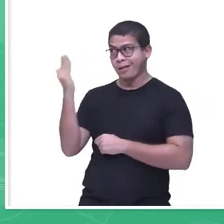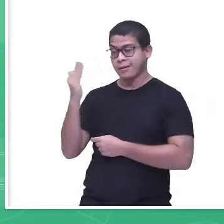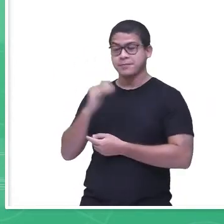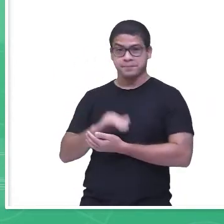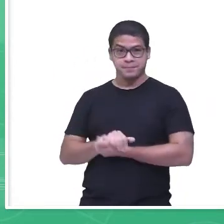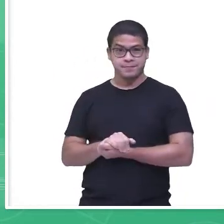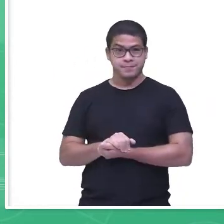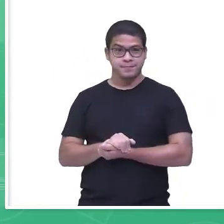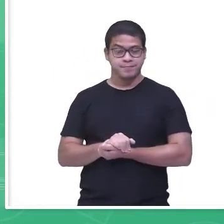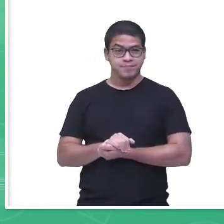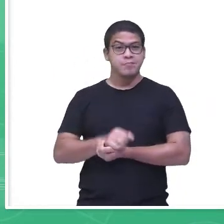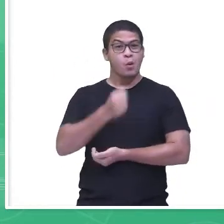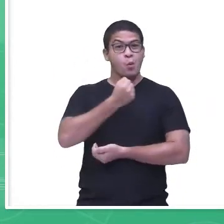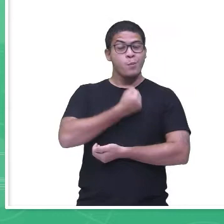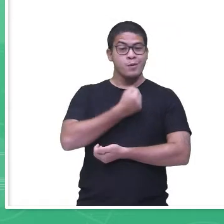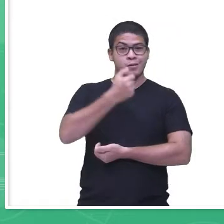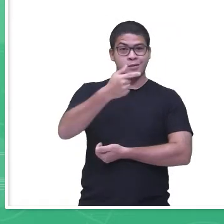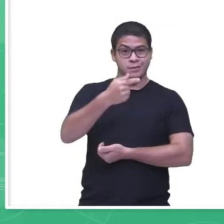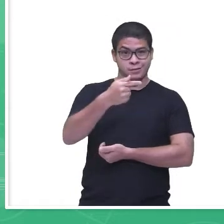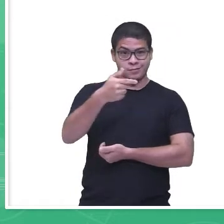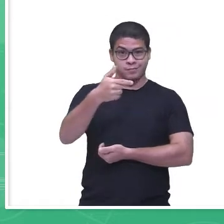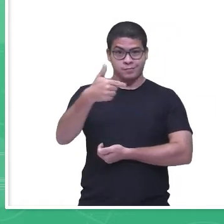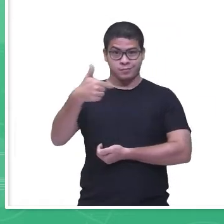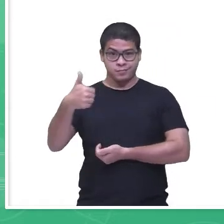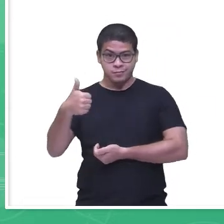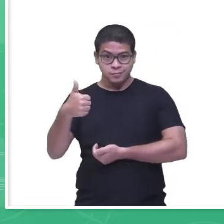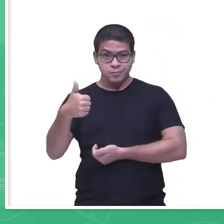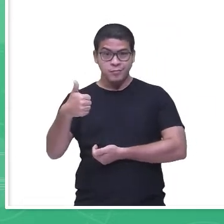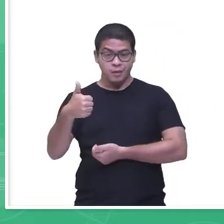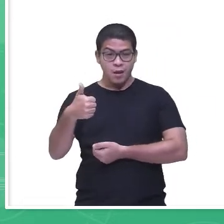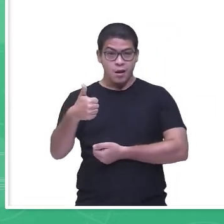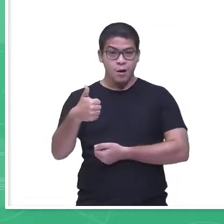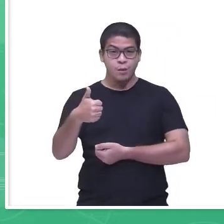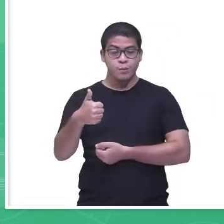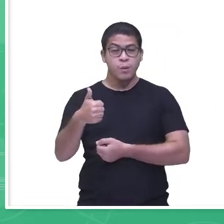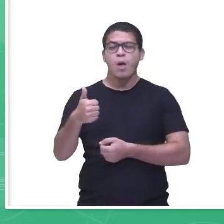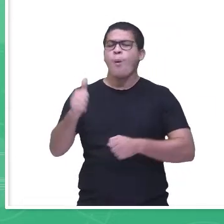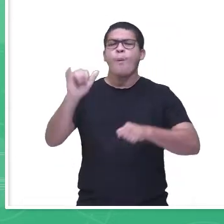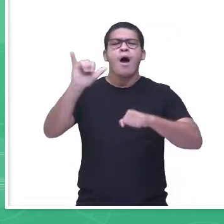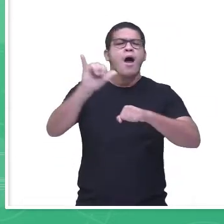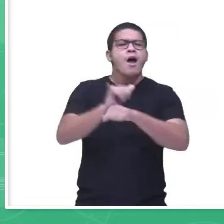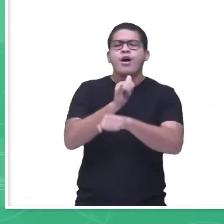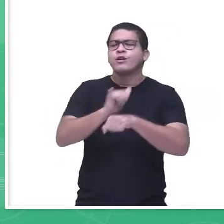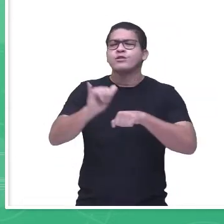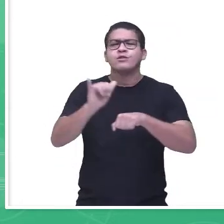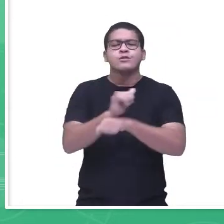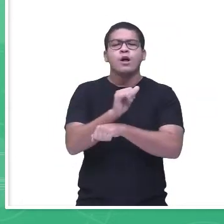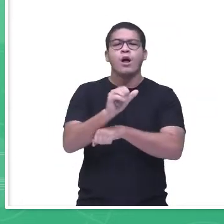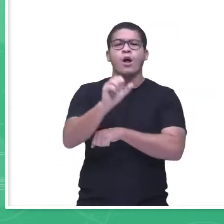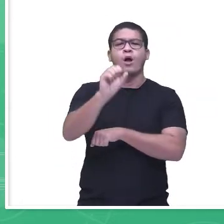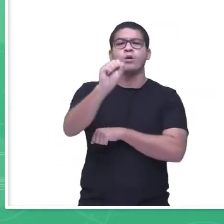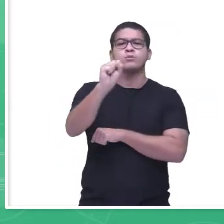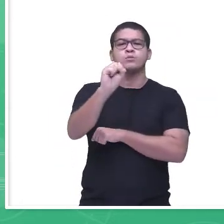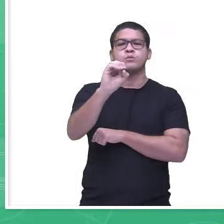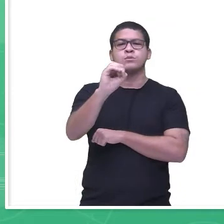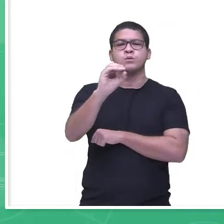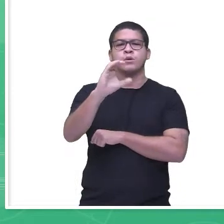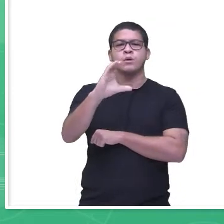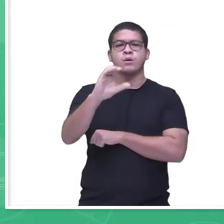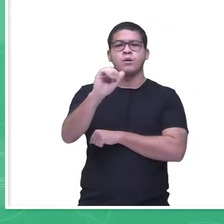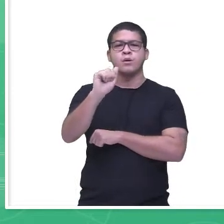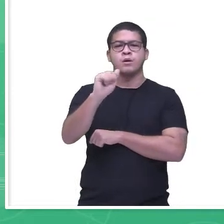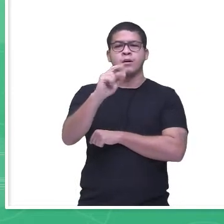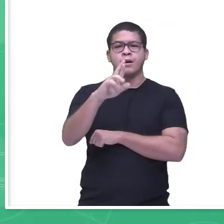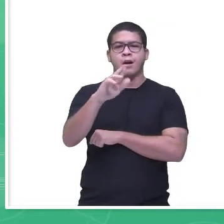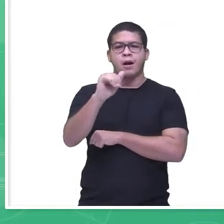a aula 71, a aula 71 de filosofia, que vai falar sobre o método